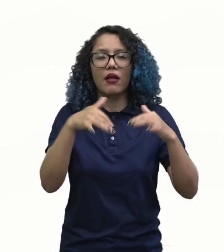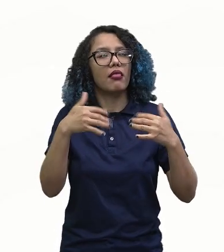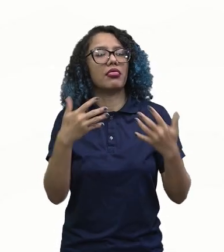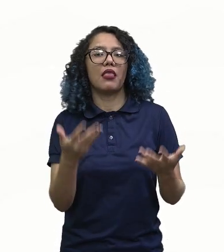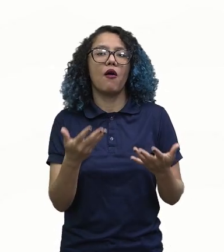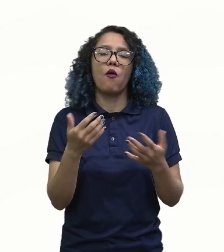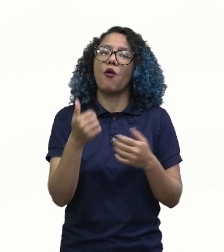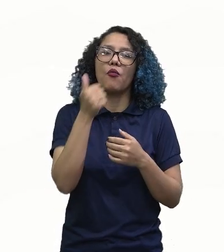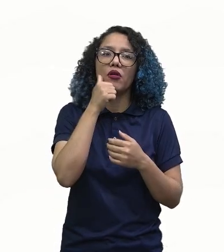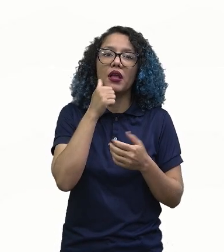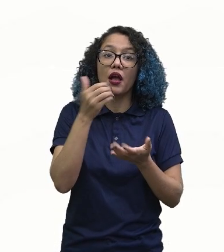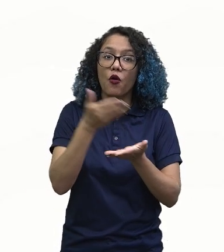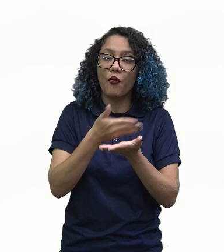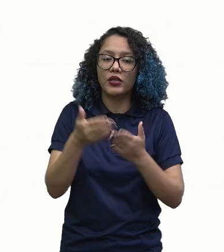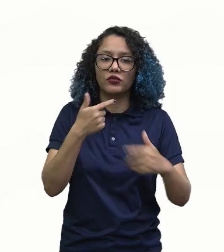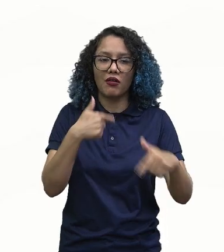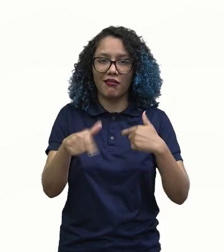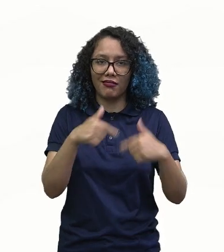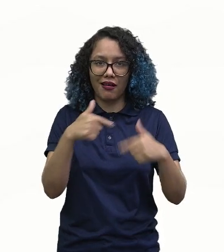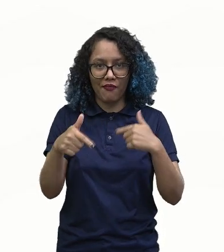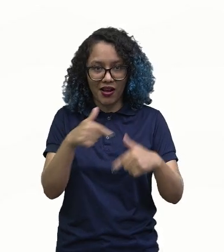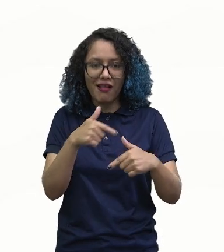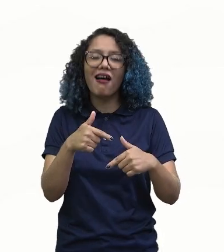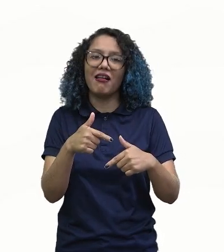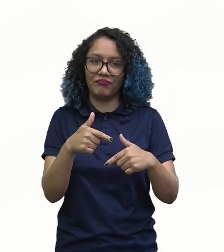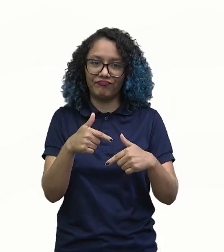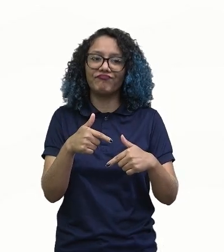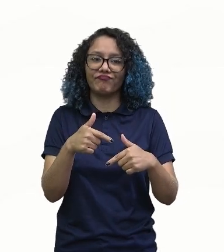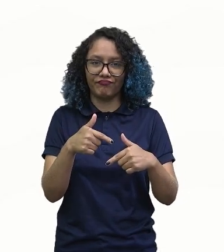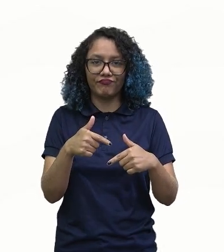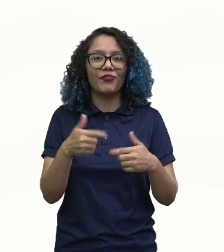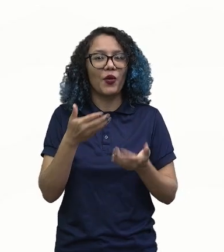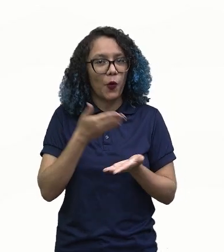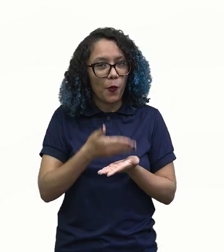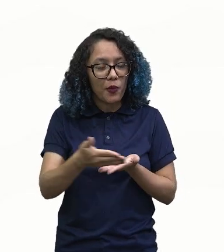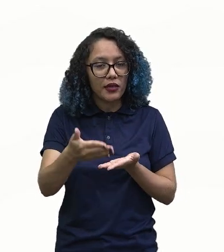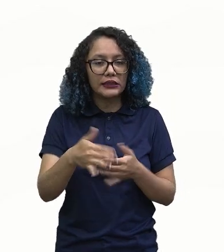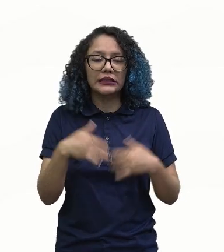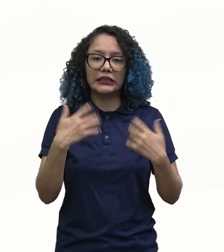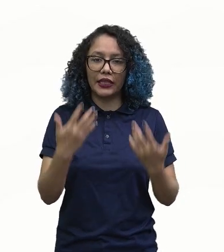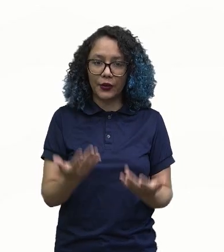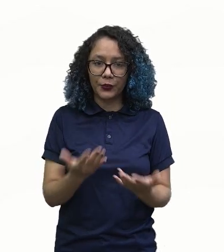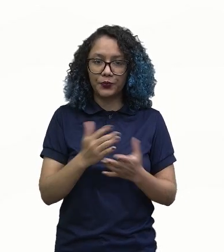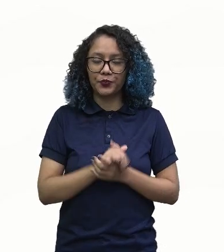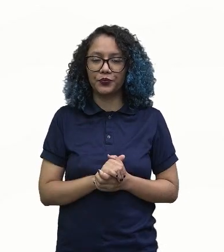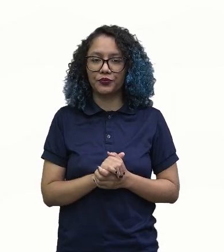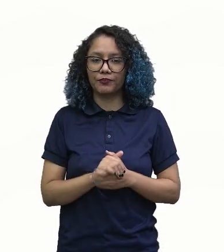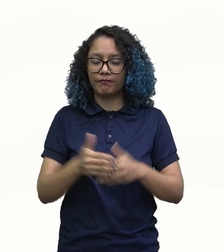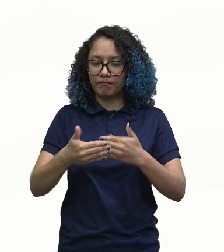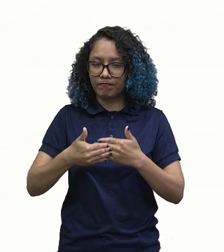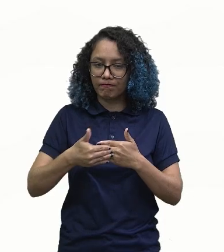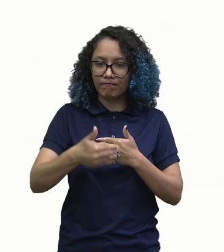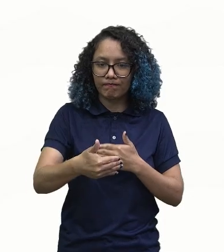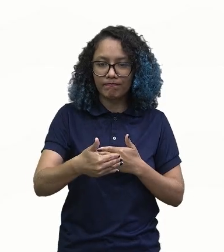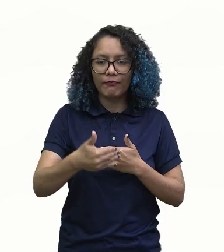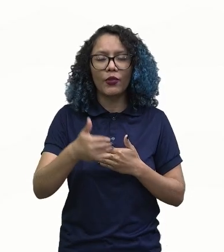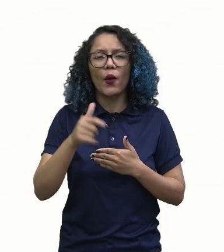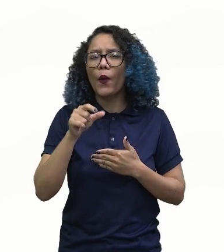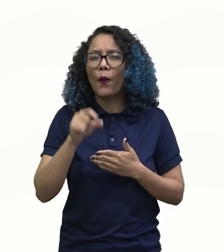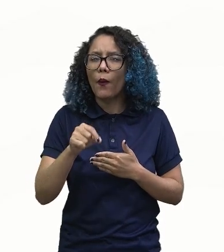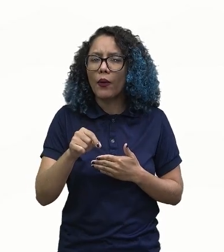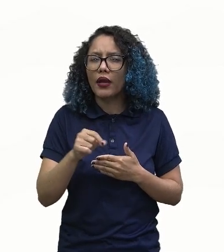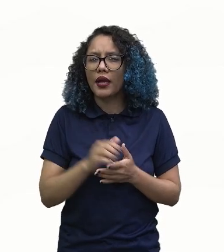a trabalhar, a ingressar no mercado de trabalho, e a partir daí elas vão começar